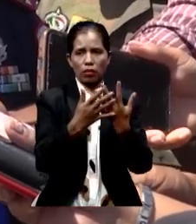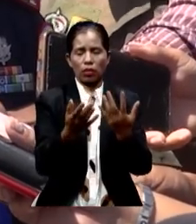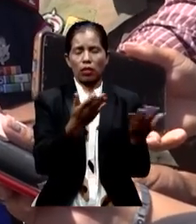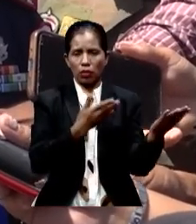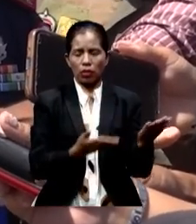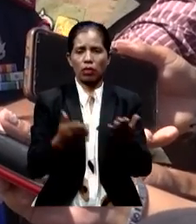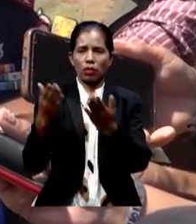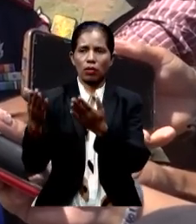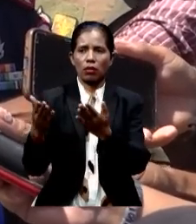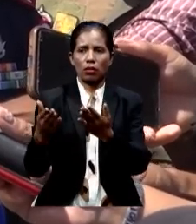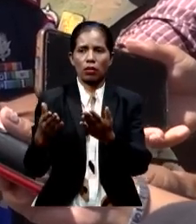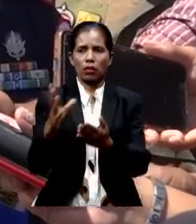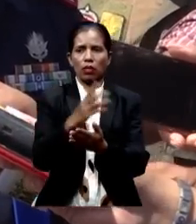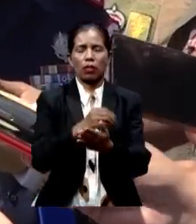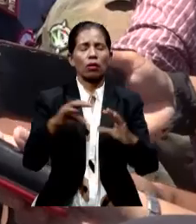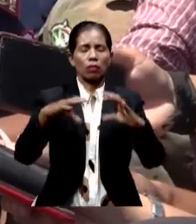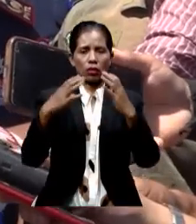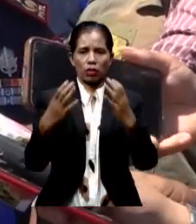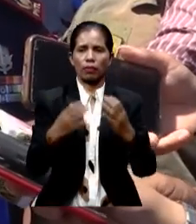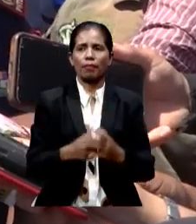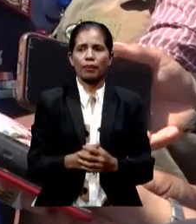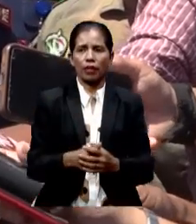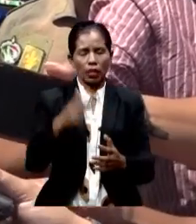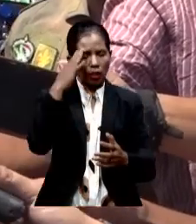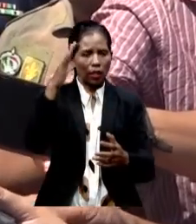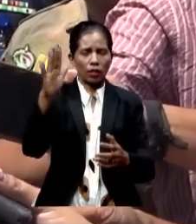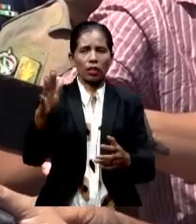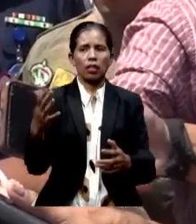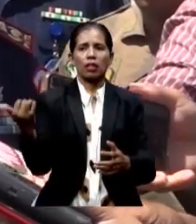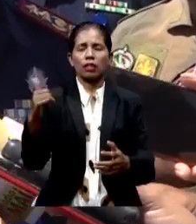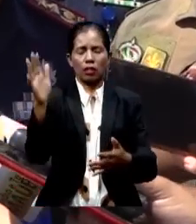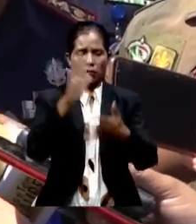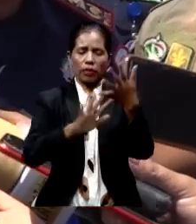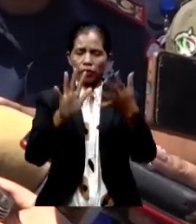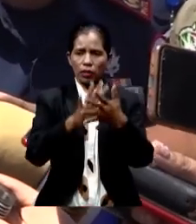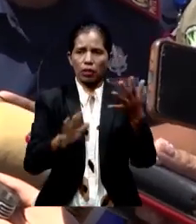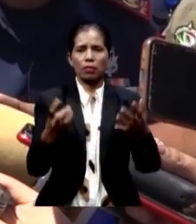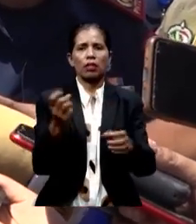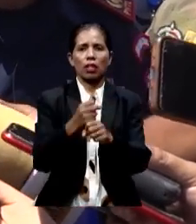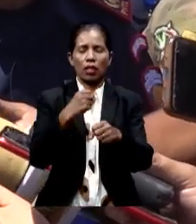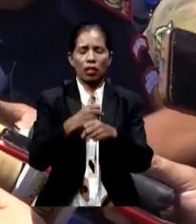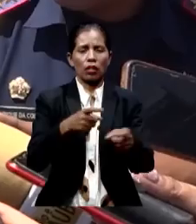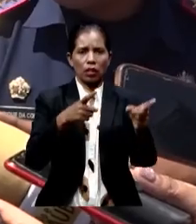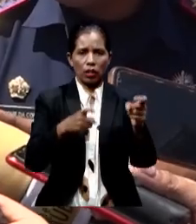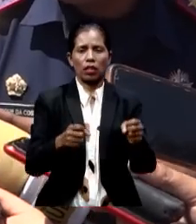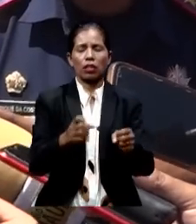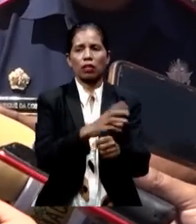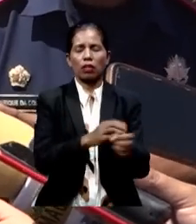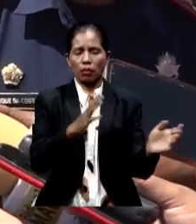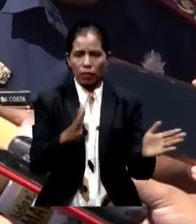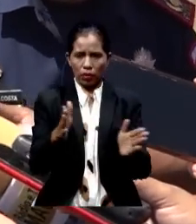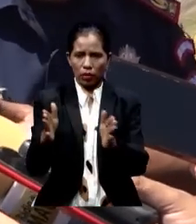ba comissão inquérito né lá tem distúrbio ser ba festa mas ba cumalo depois se haltan que lá tarou tutan nem ba agora processo